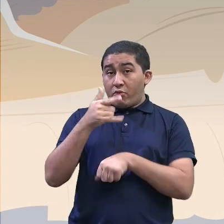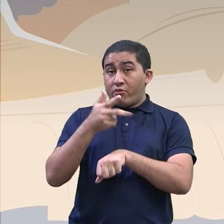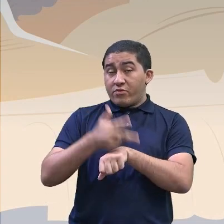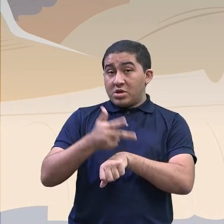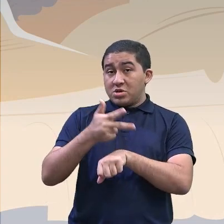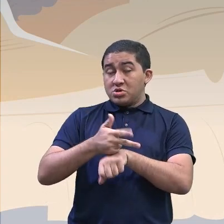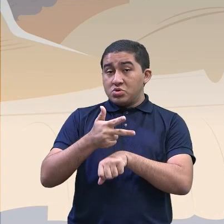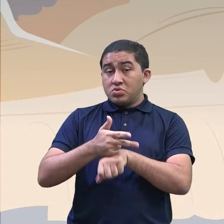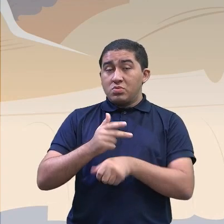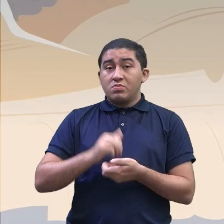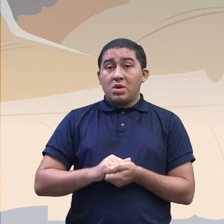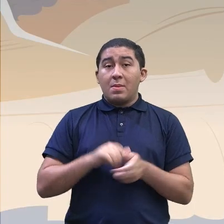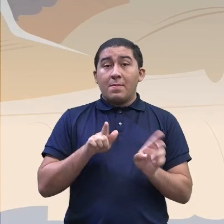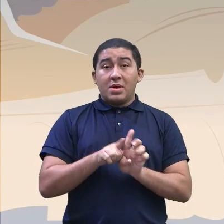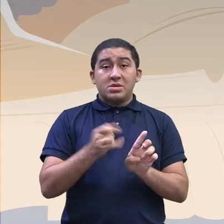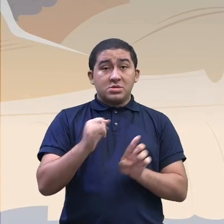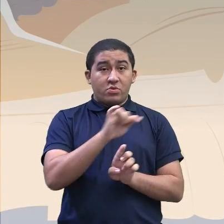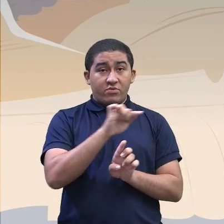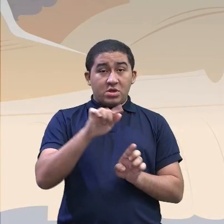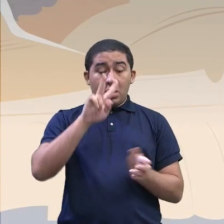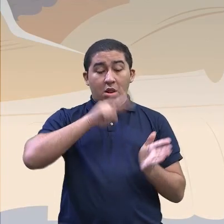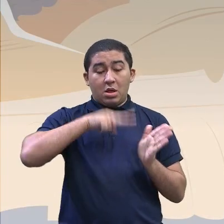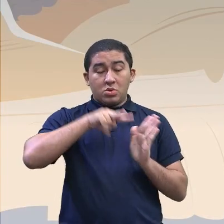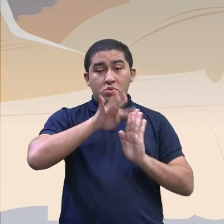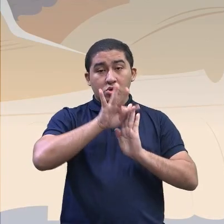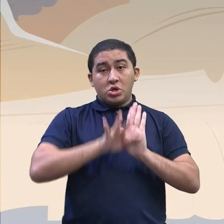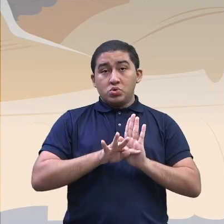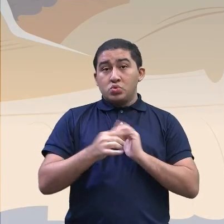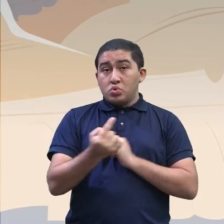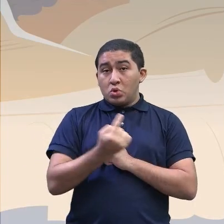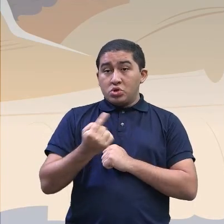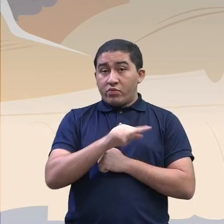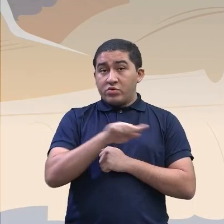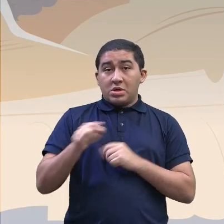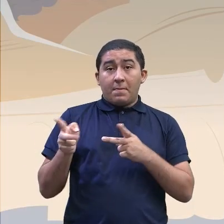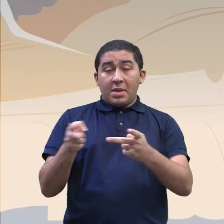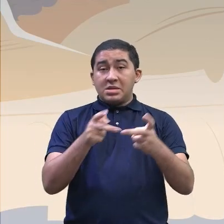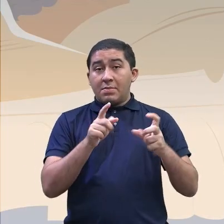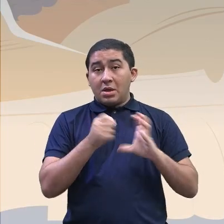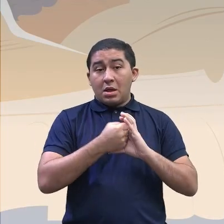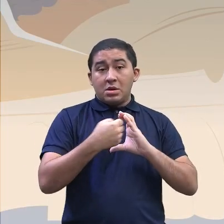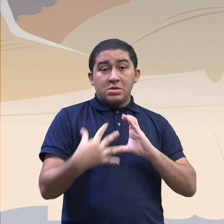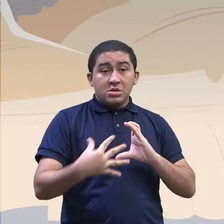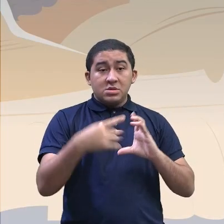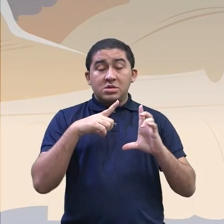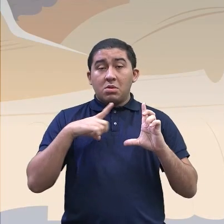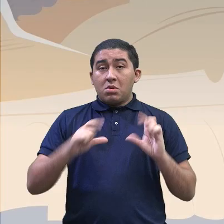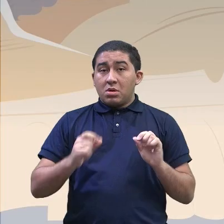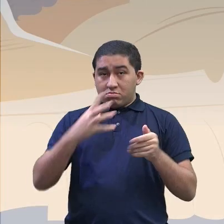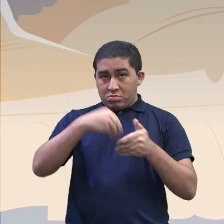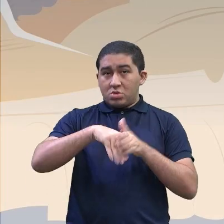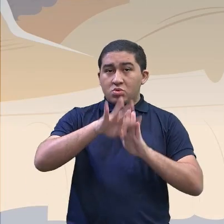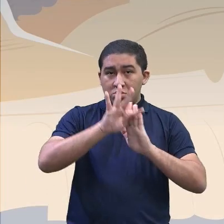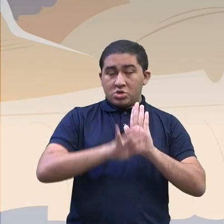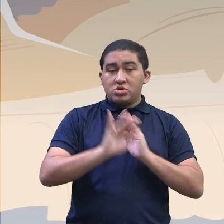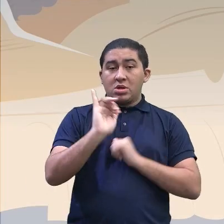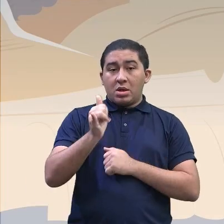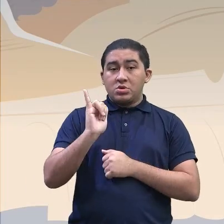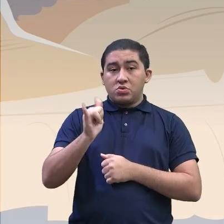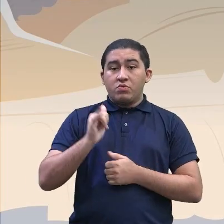Mas quando você está lendo o texto sozinho, você vai perceber esses elementos que estão contidos no texto